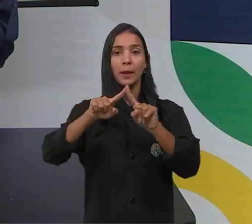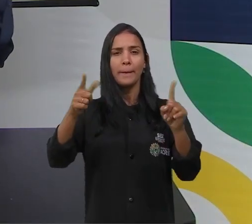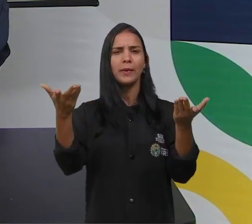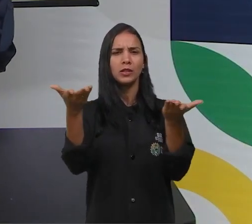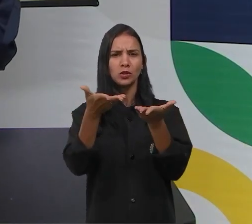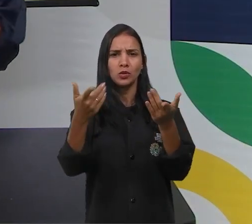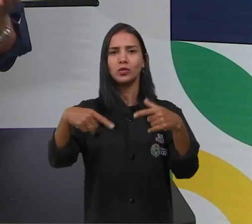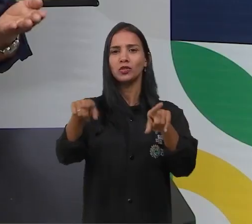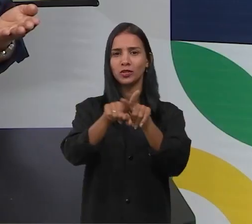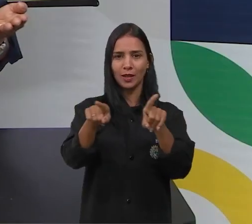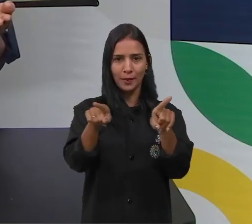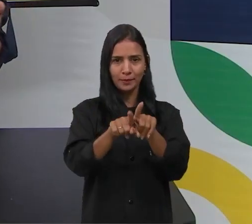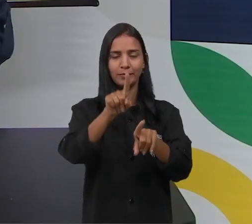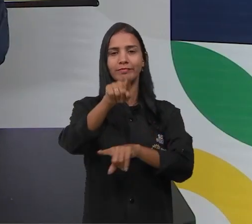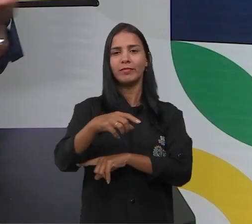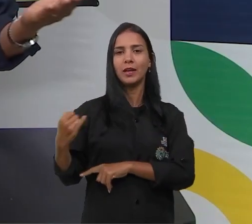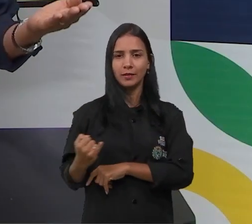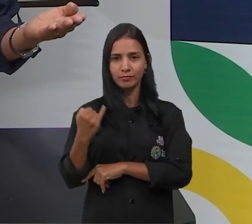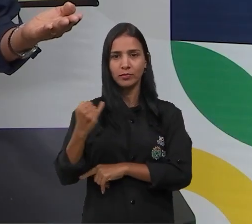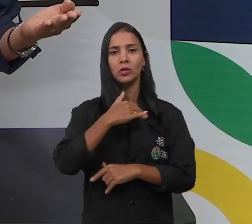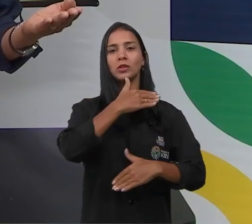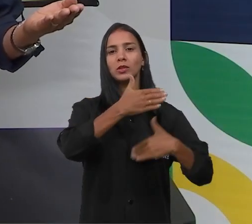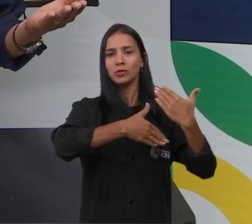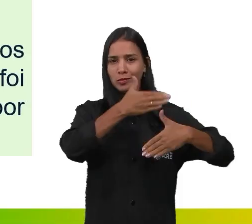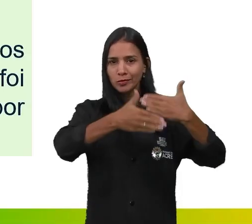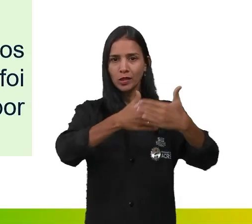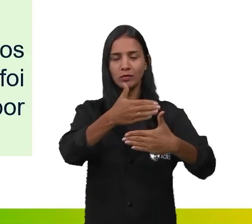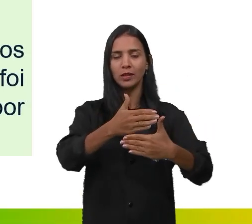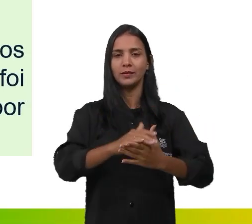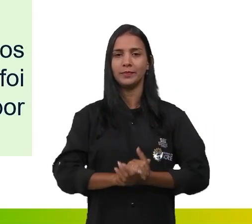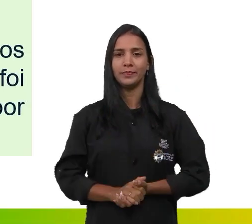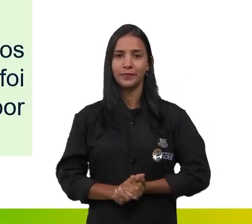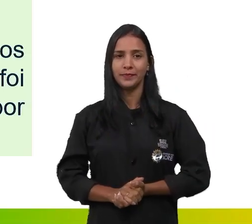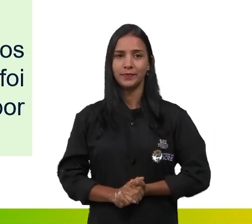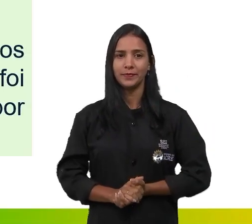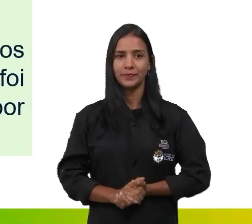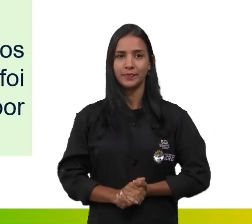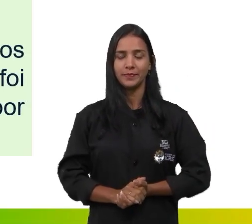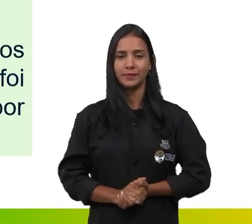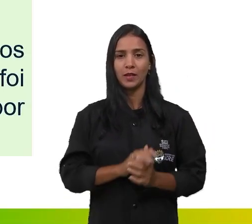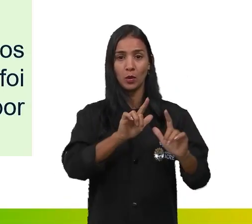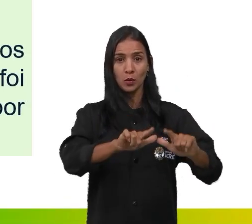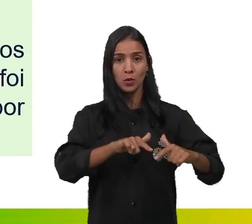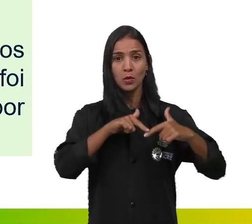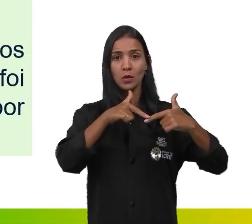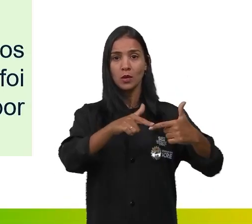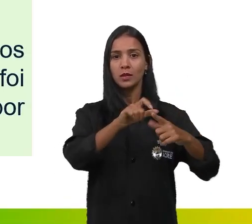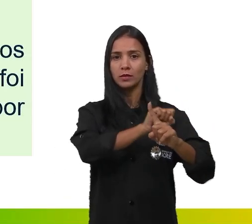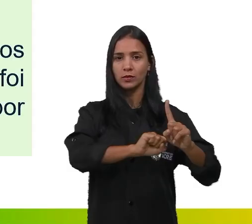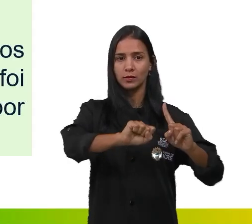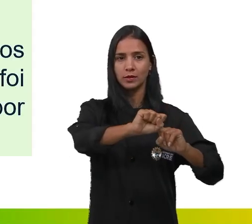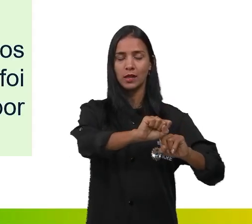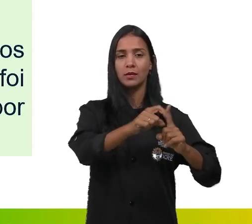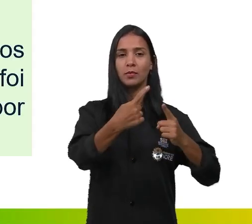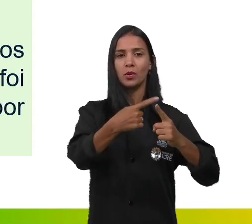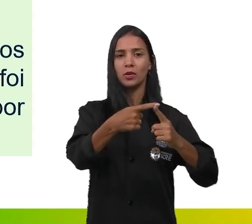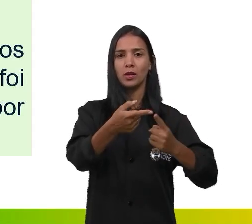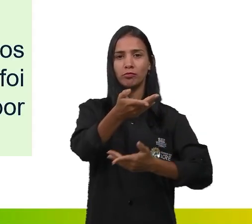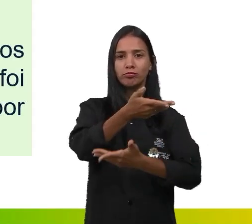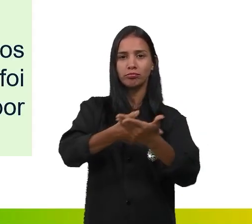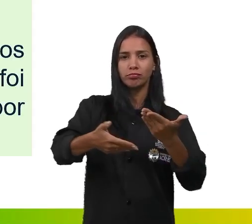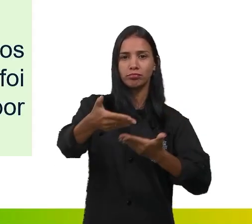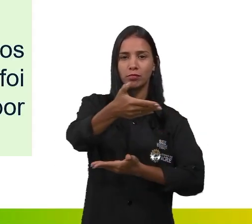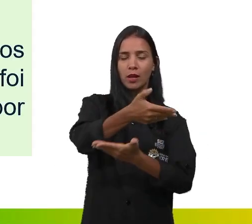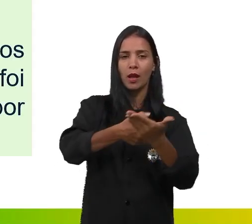vital importância na atualidade, não tem jeito. Lutas sociais. A participação de negros e